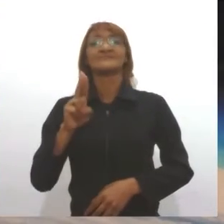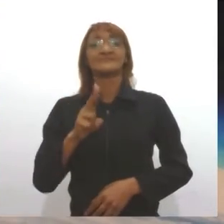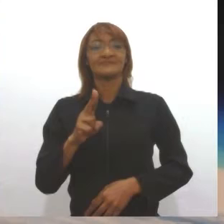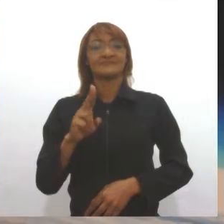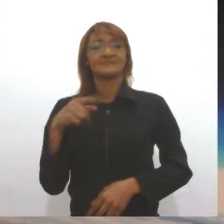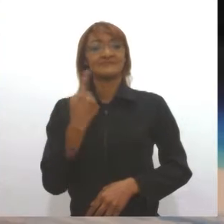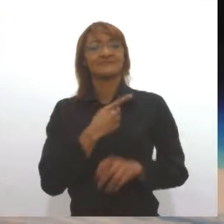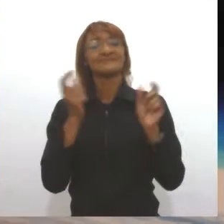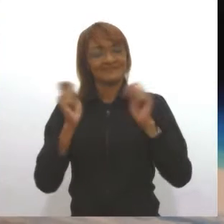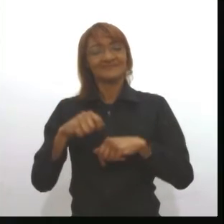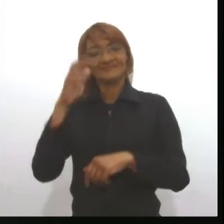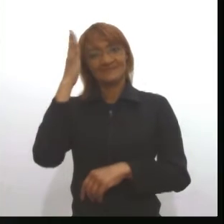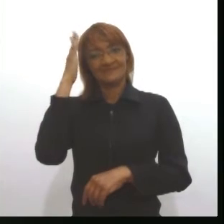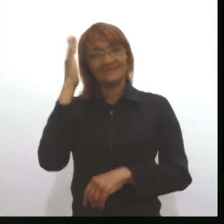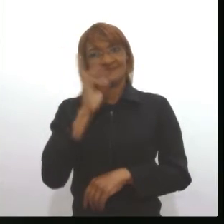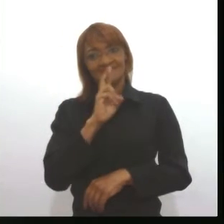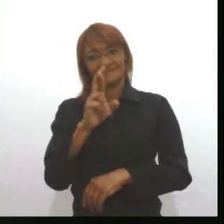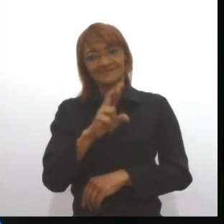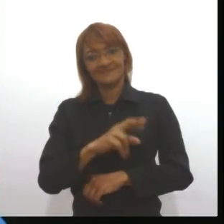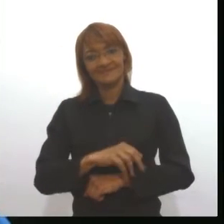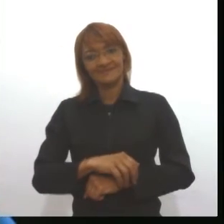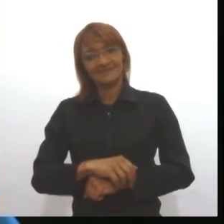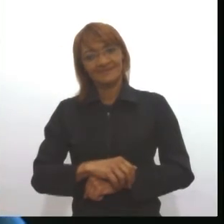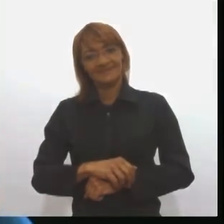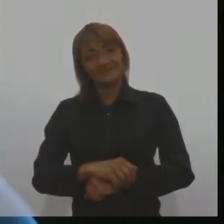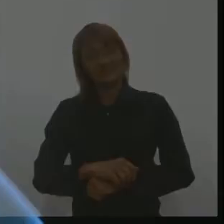possamos compreender as respostas.